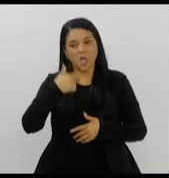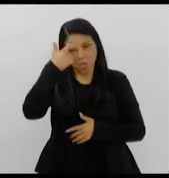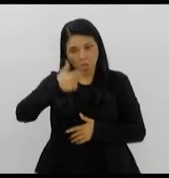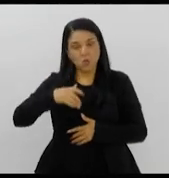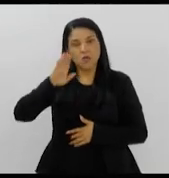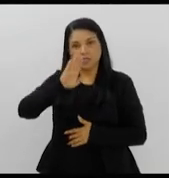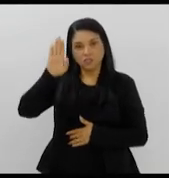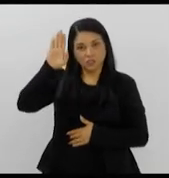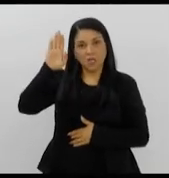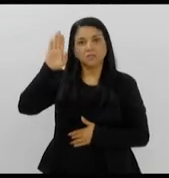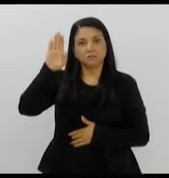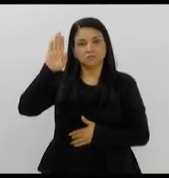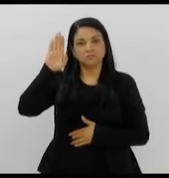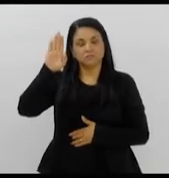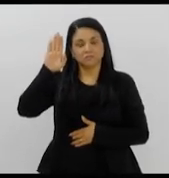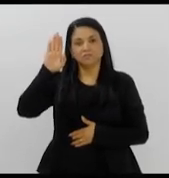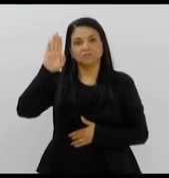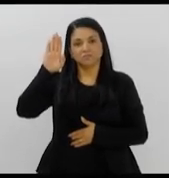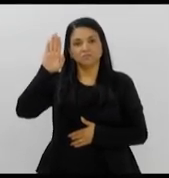majoritário